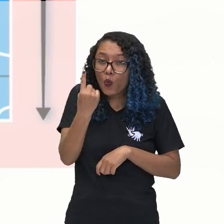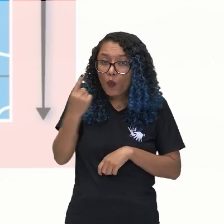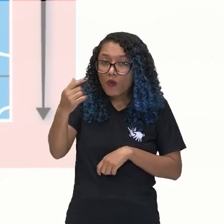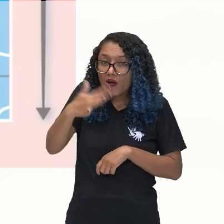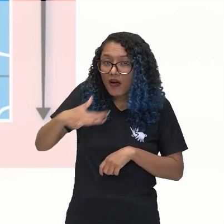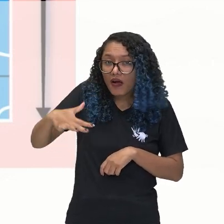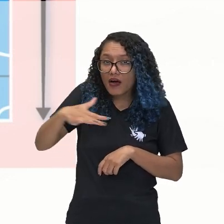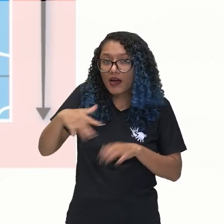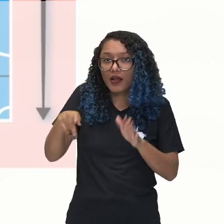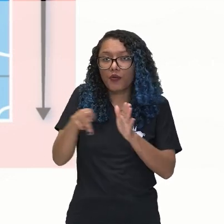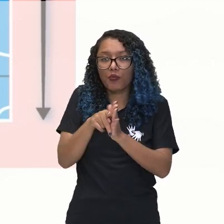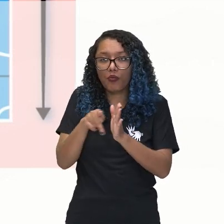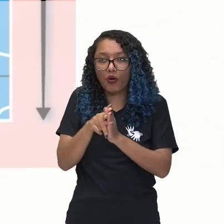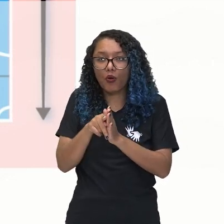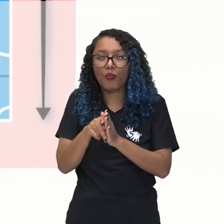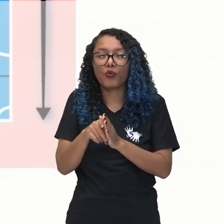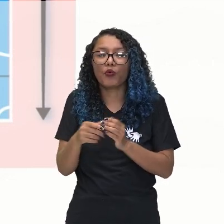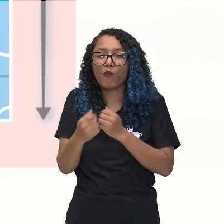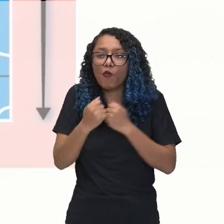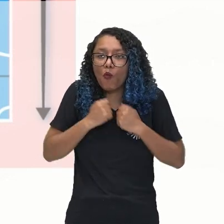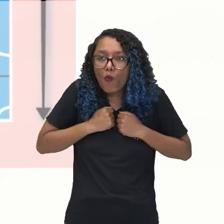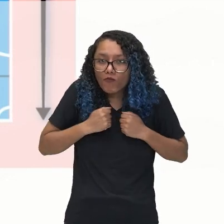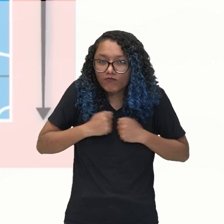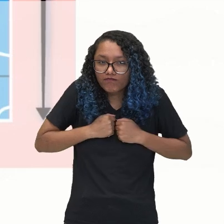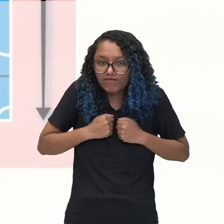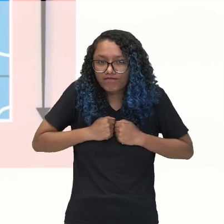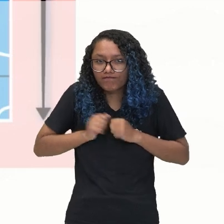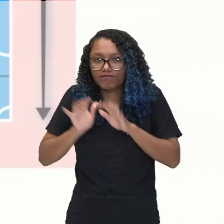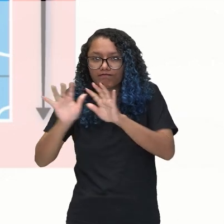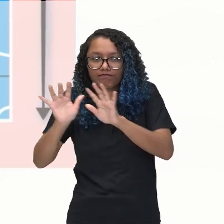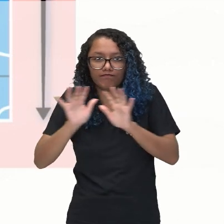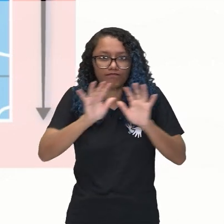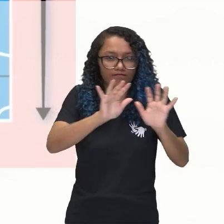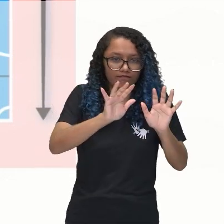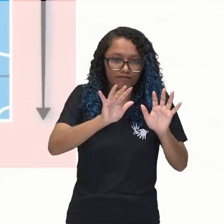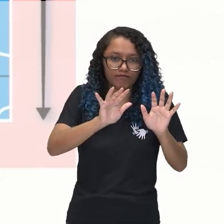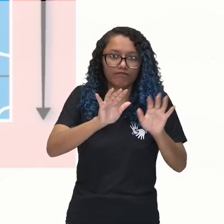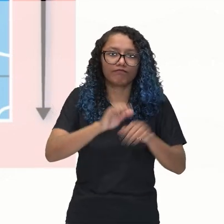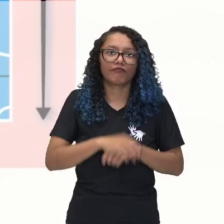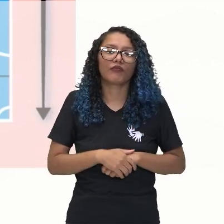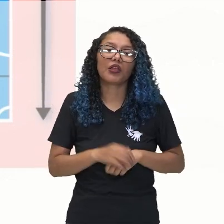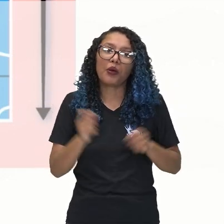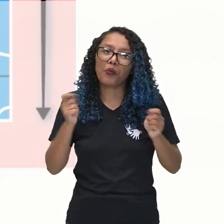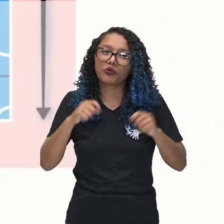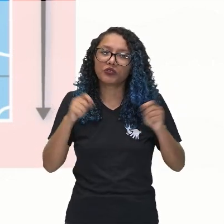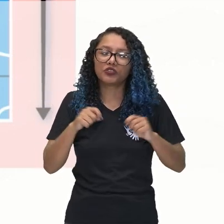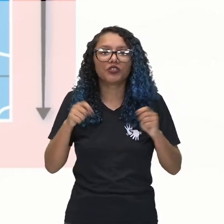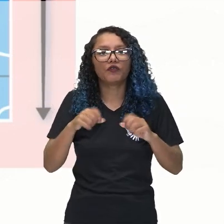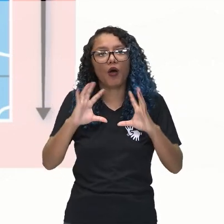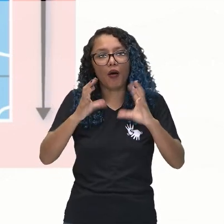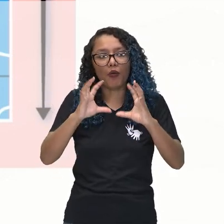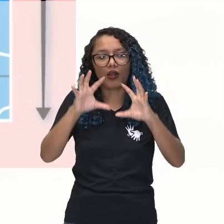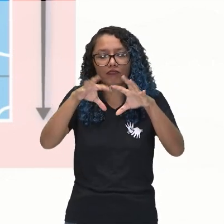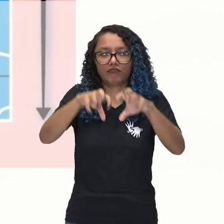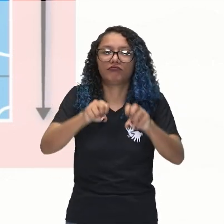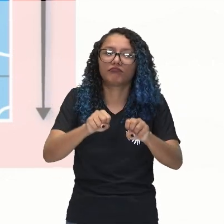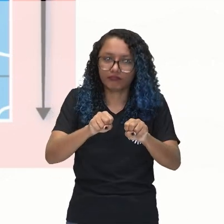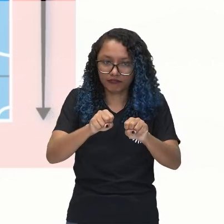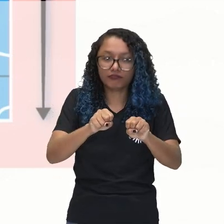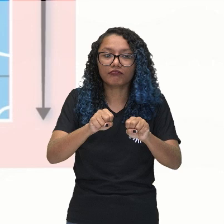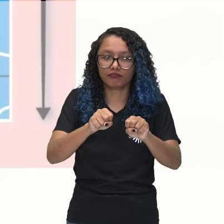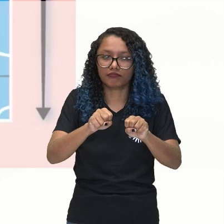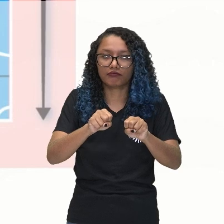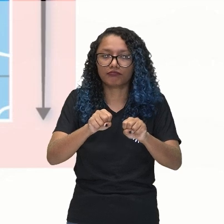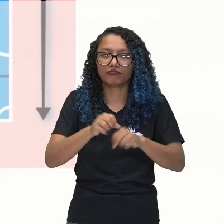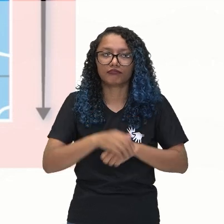de gol aqui, uma área do goleiro, onde ele é permitido ali a tocar na bola com as mãos,